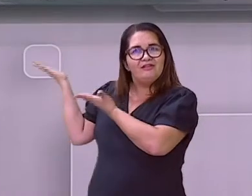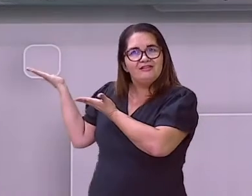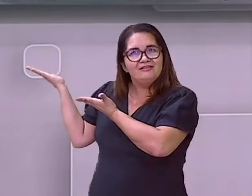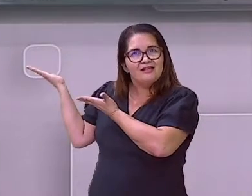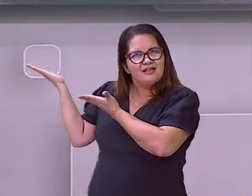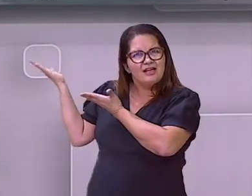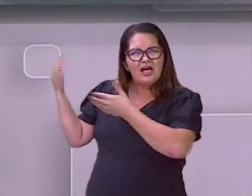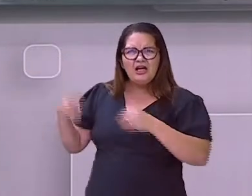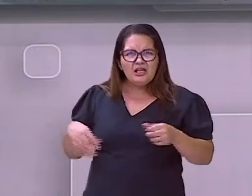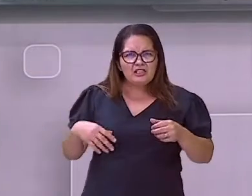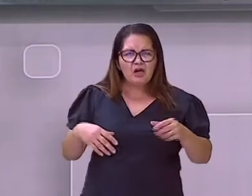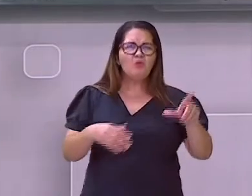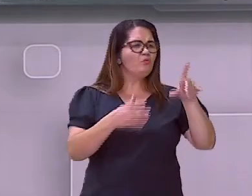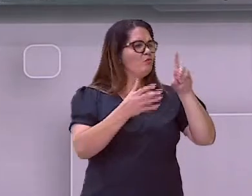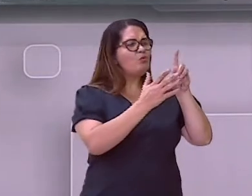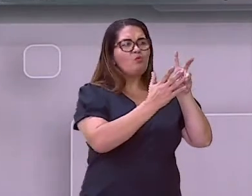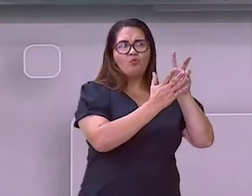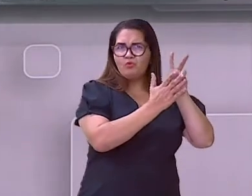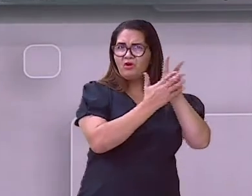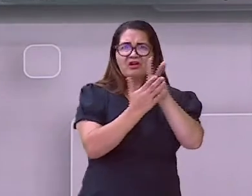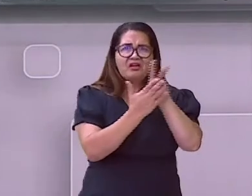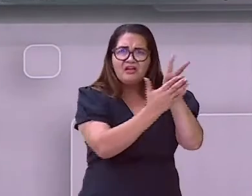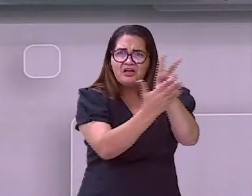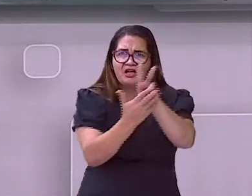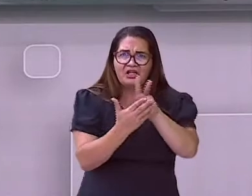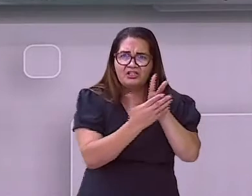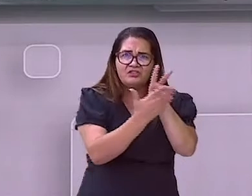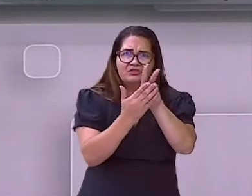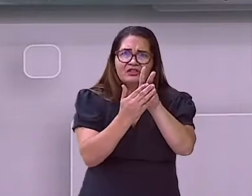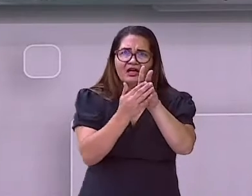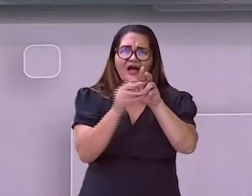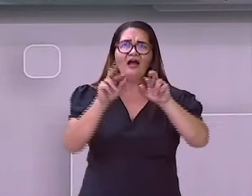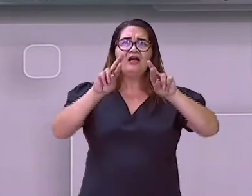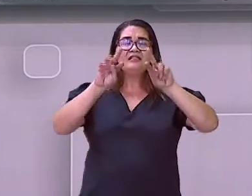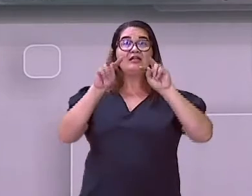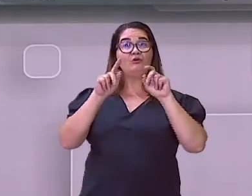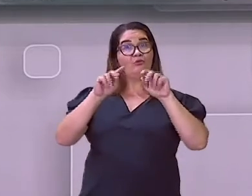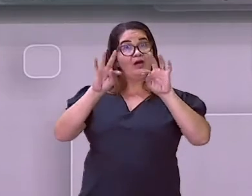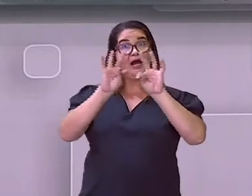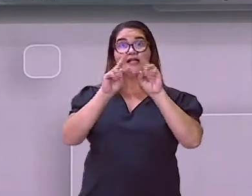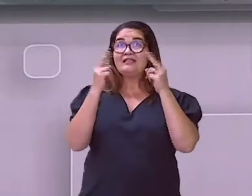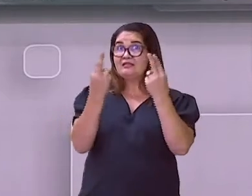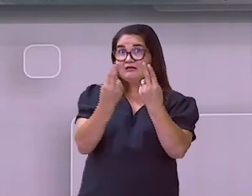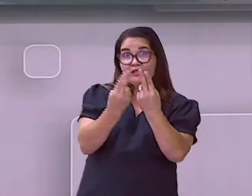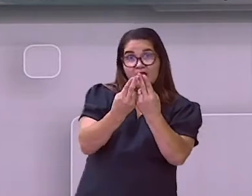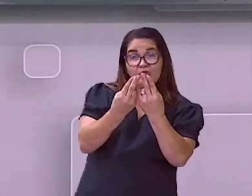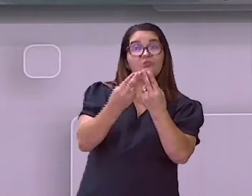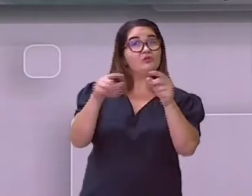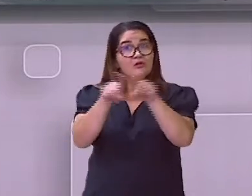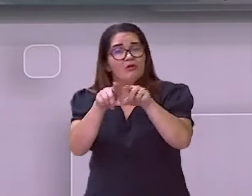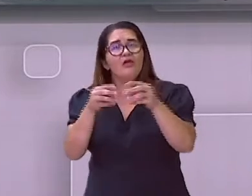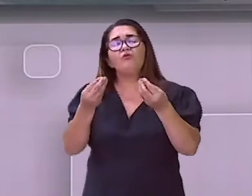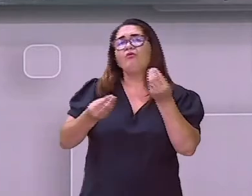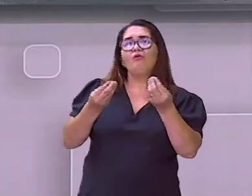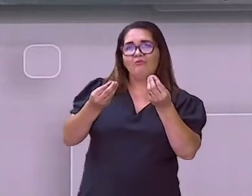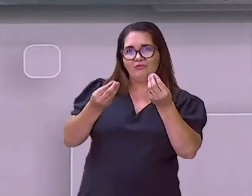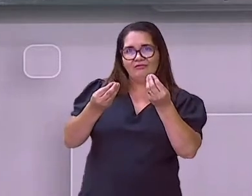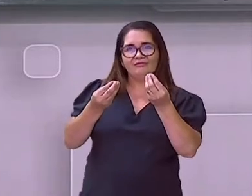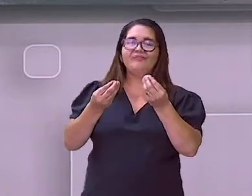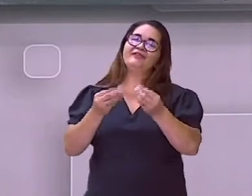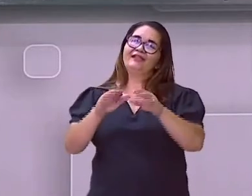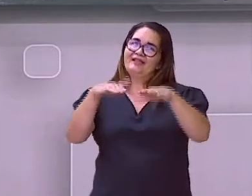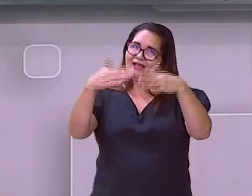São índios? São os povos nativos. Diferente do que